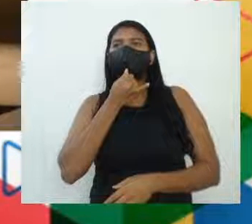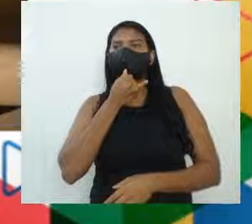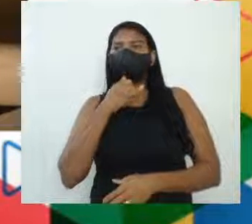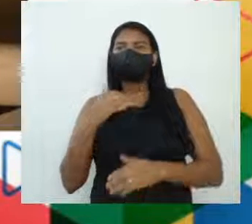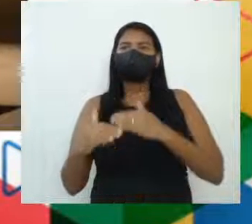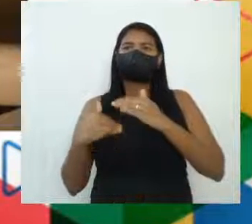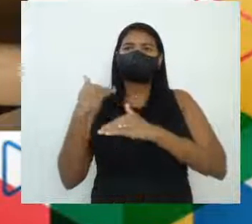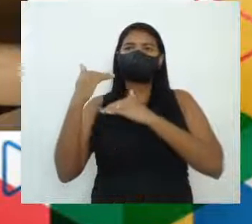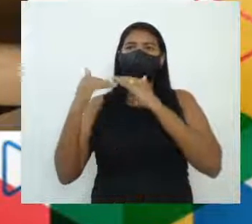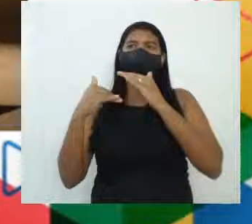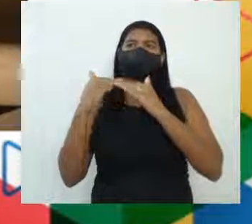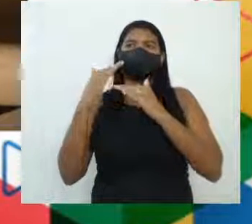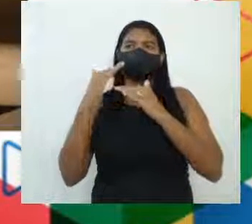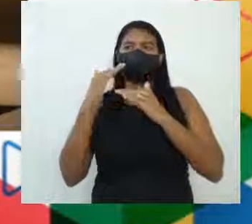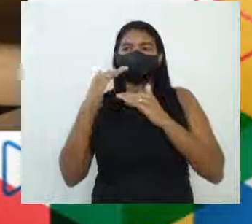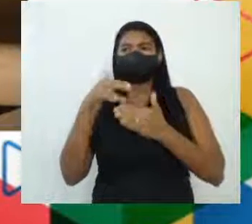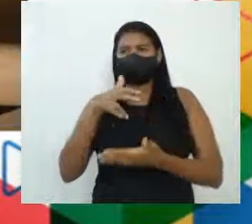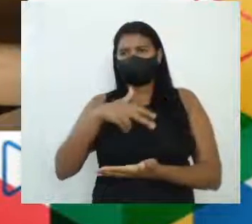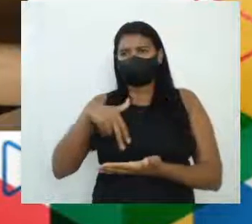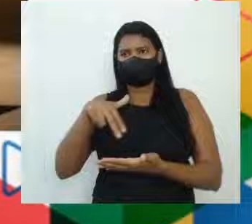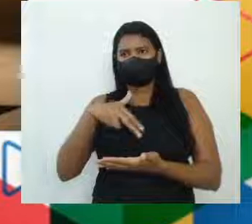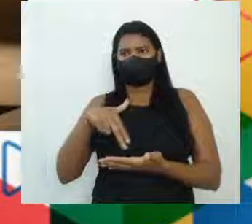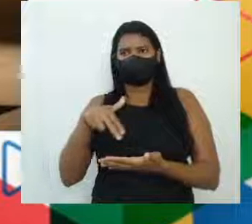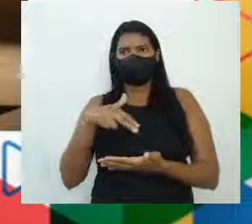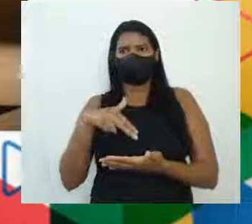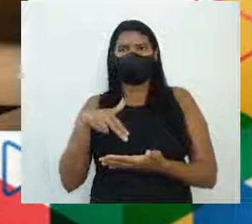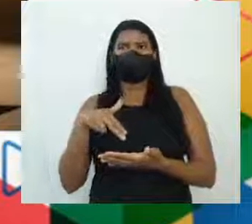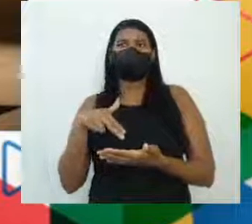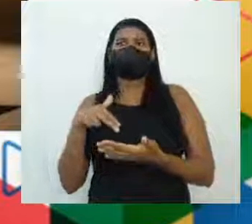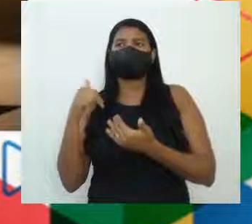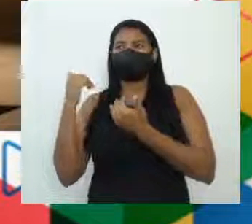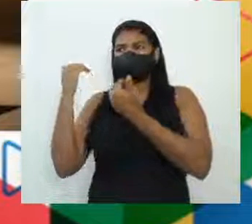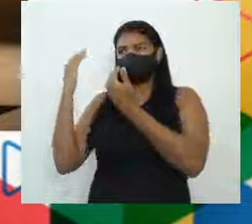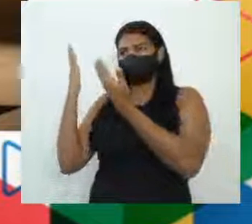a atriz e dançarina Pejur